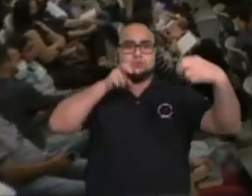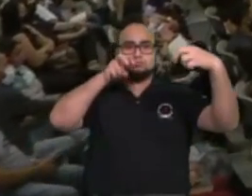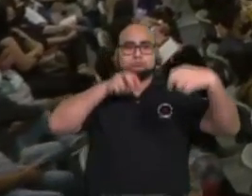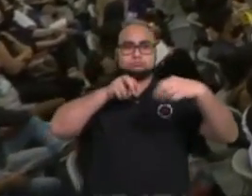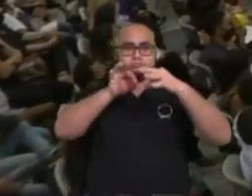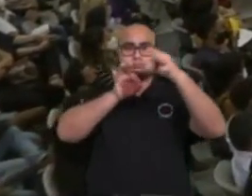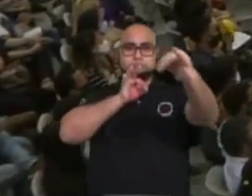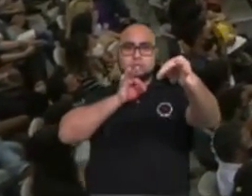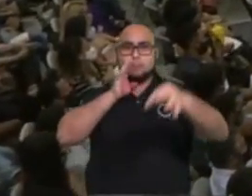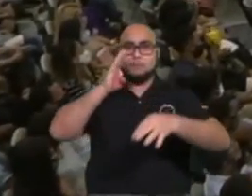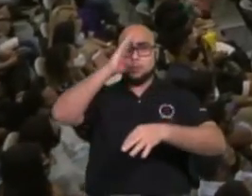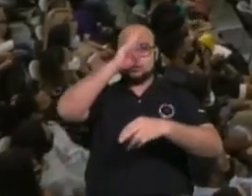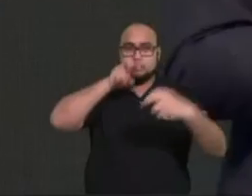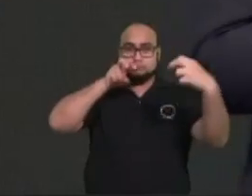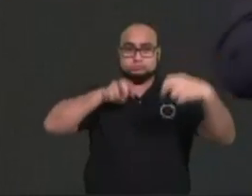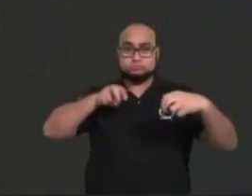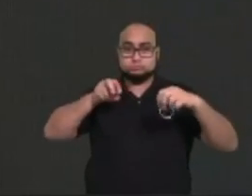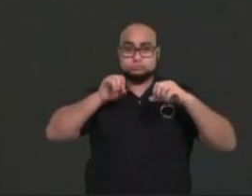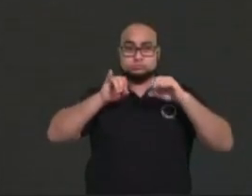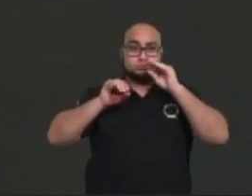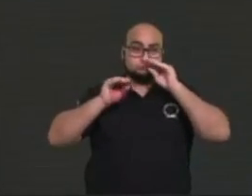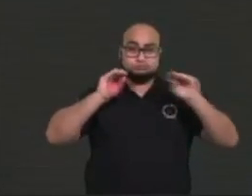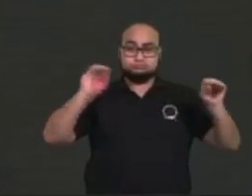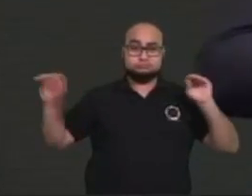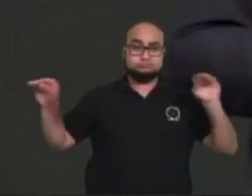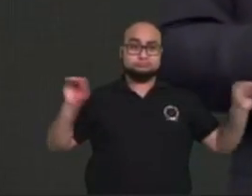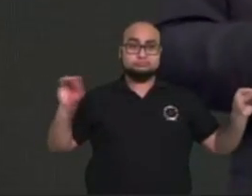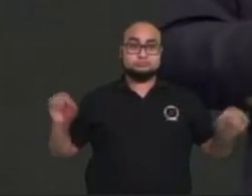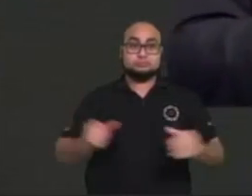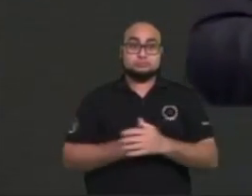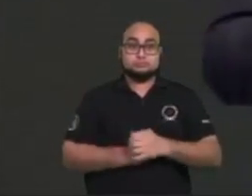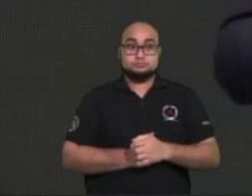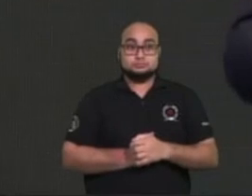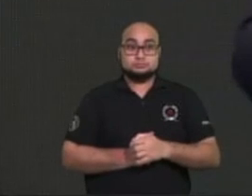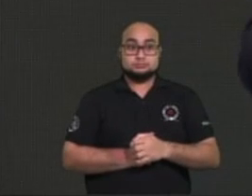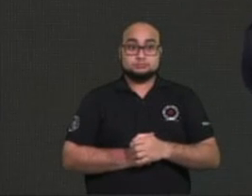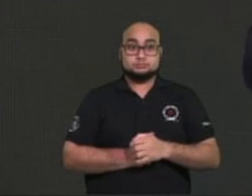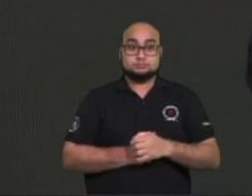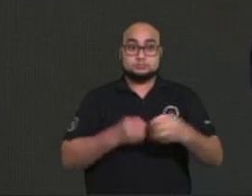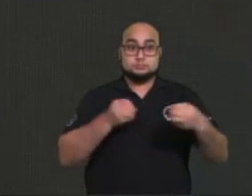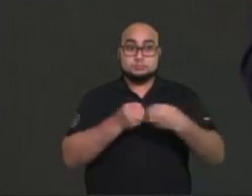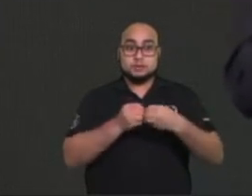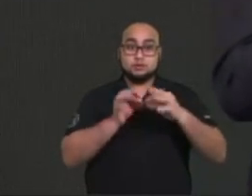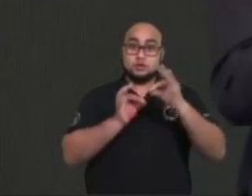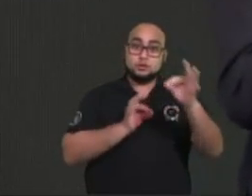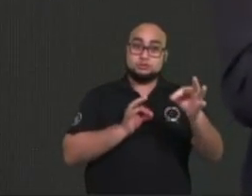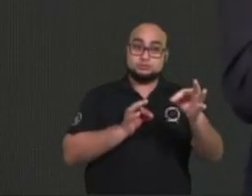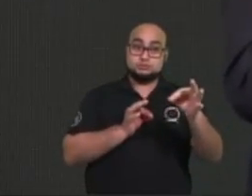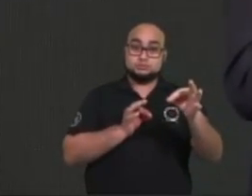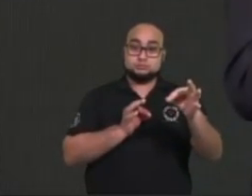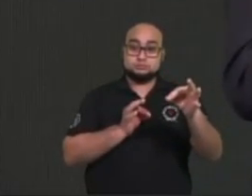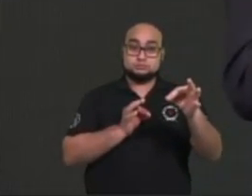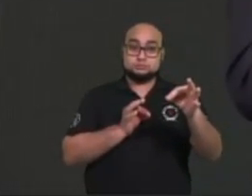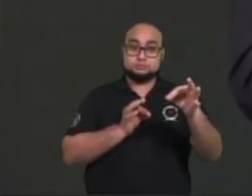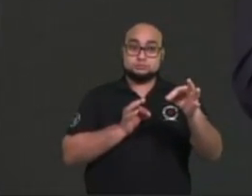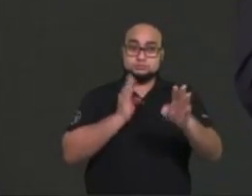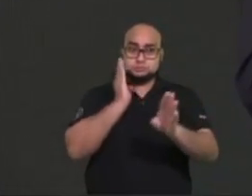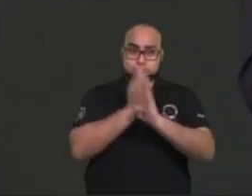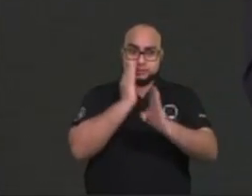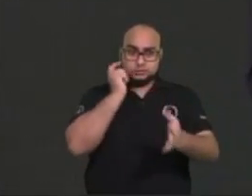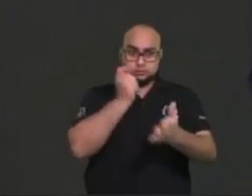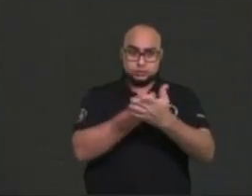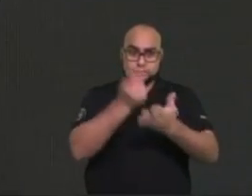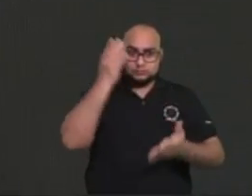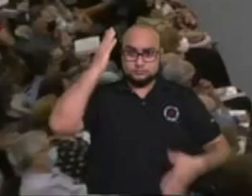tem que saber é pa tu aperta para Tá longe aqui sou eu aqui não sou eu para de pagar mico